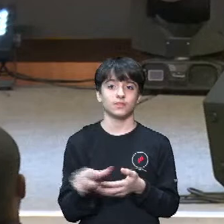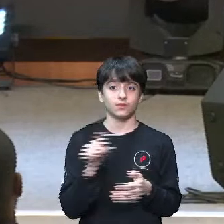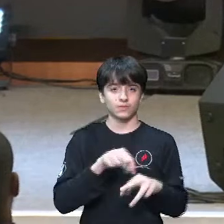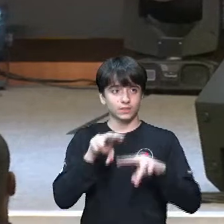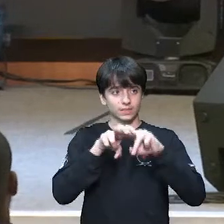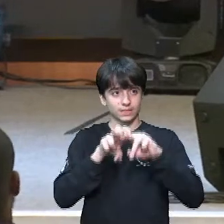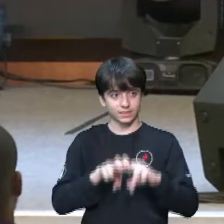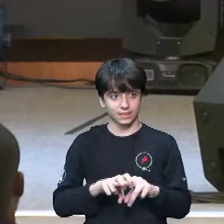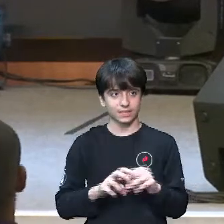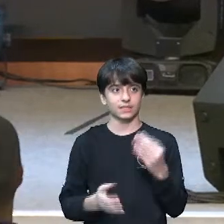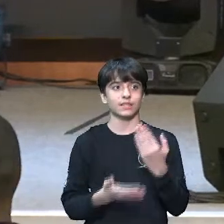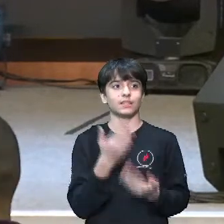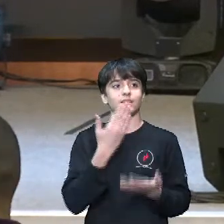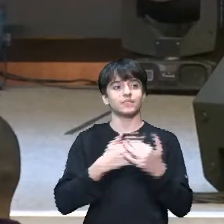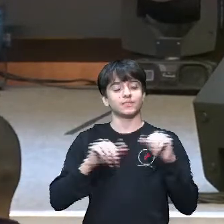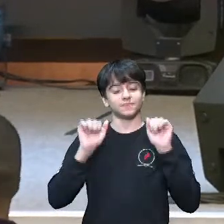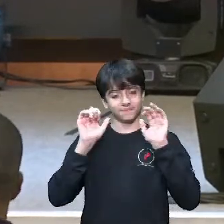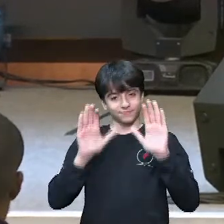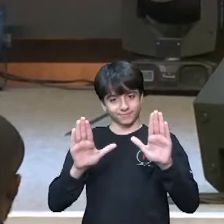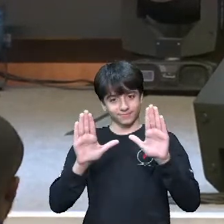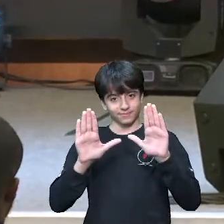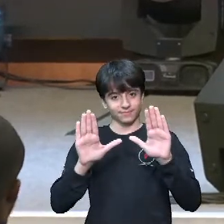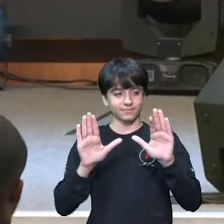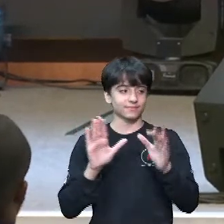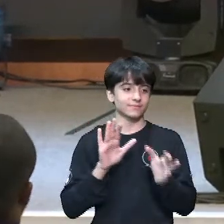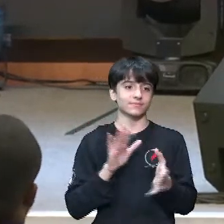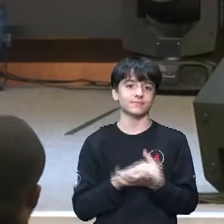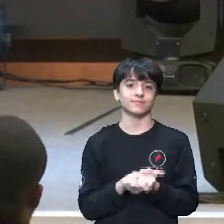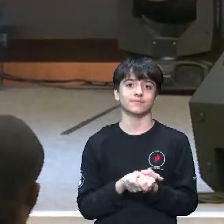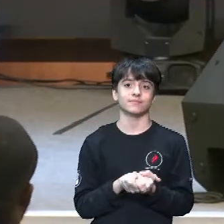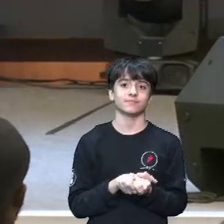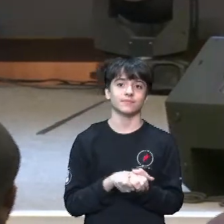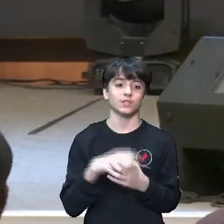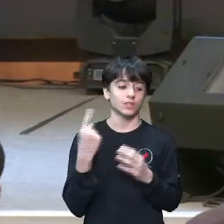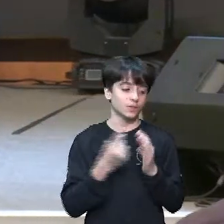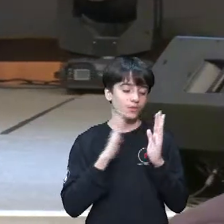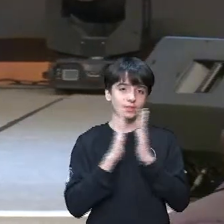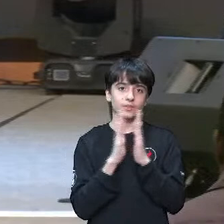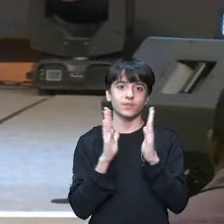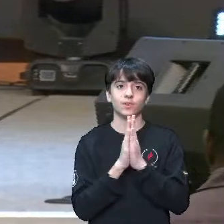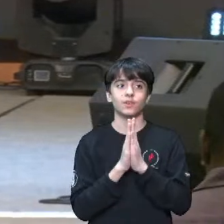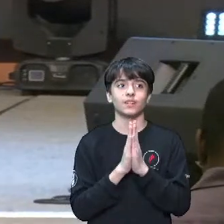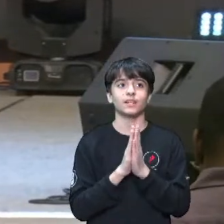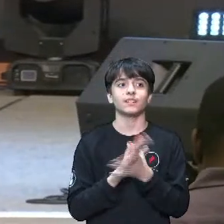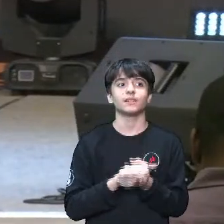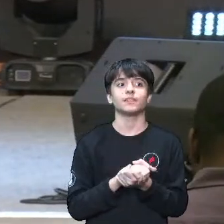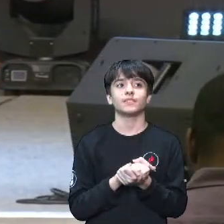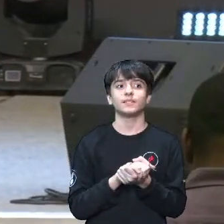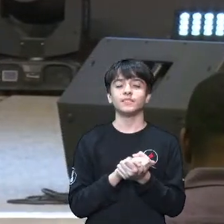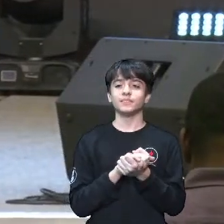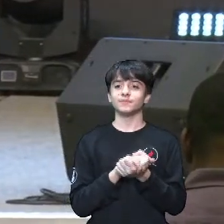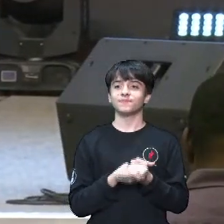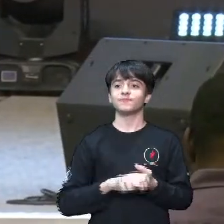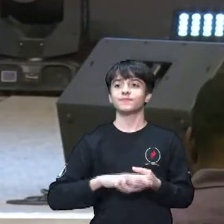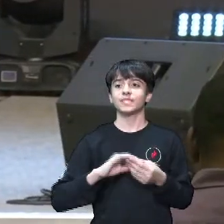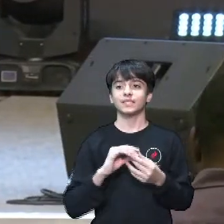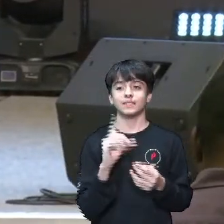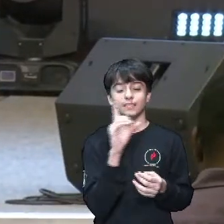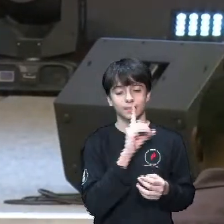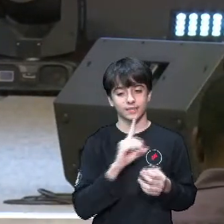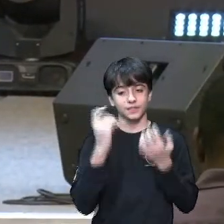sentado, estenda sua mão para abençoar alguém. E nós vamos orar para que Deus possa entregar aquilo